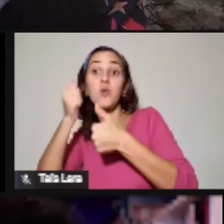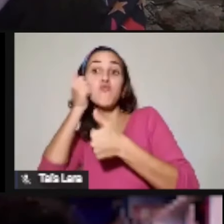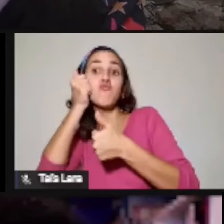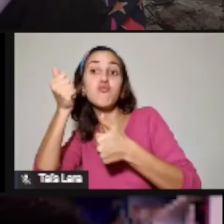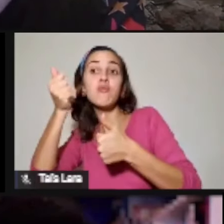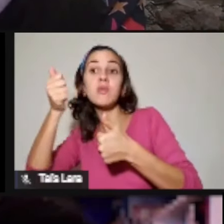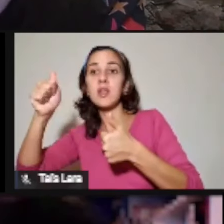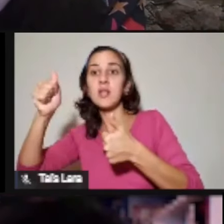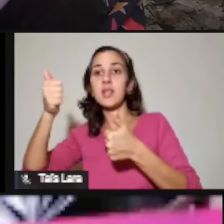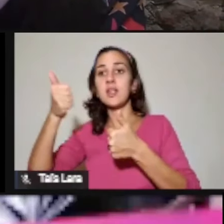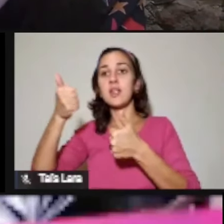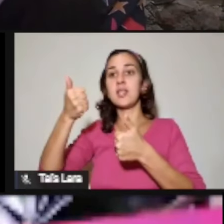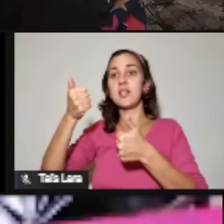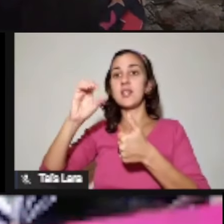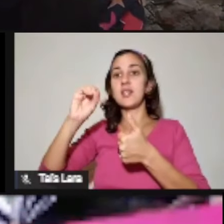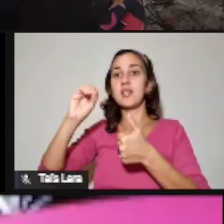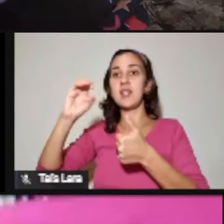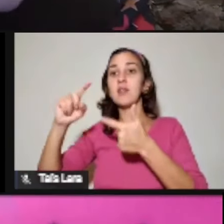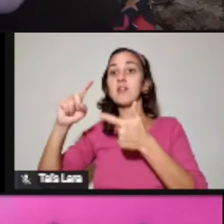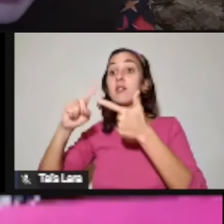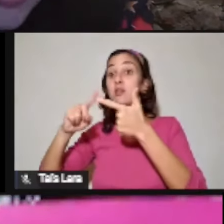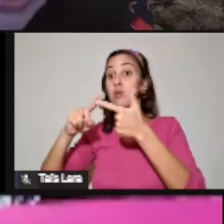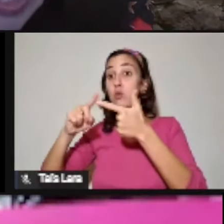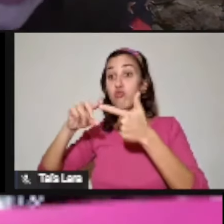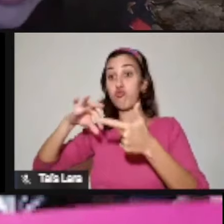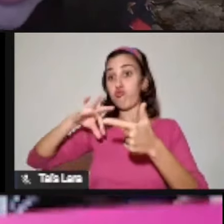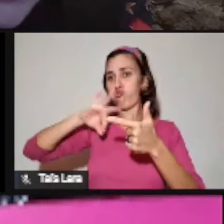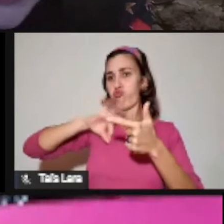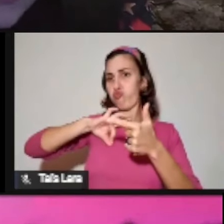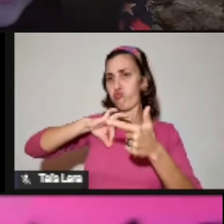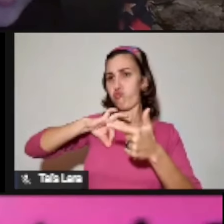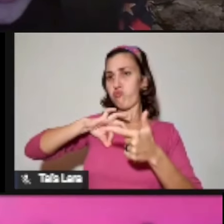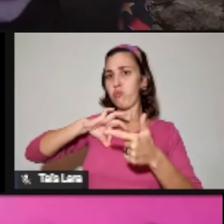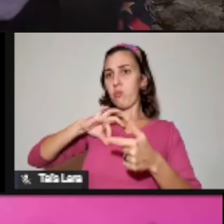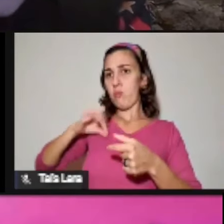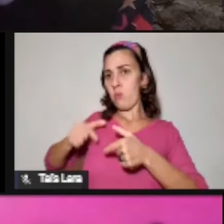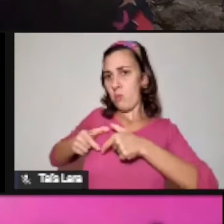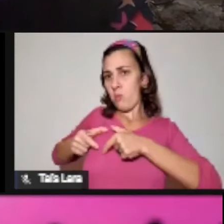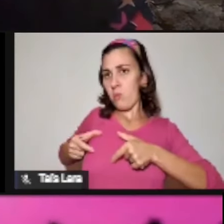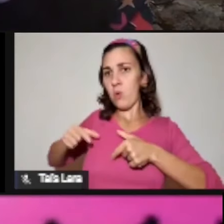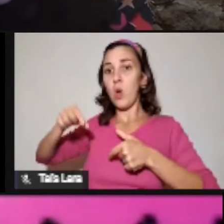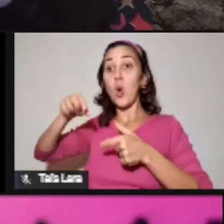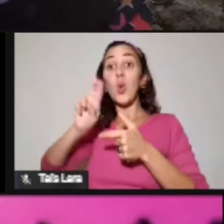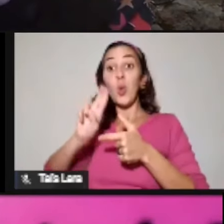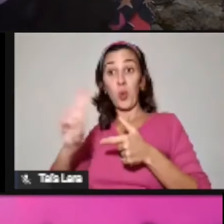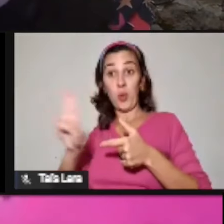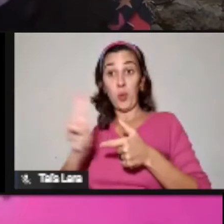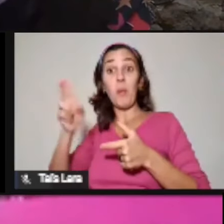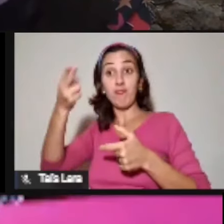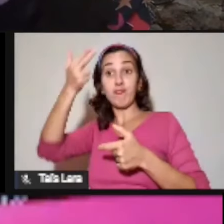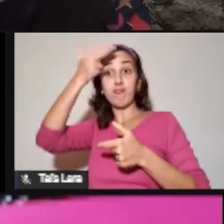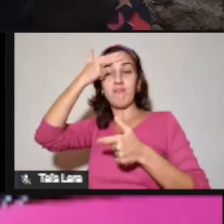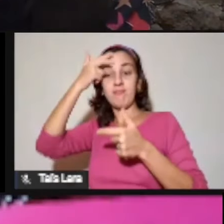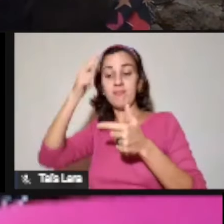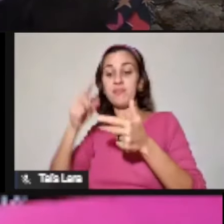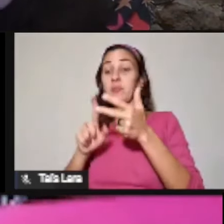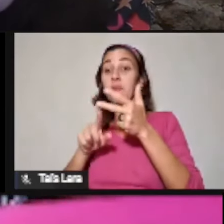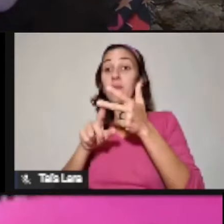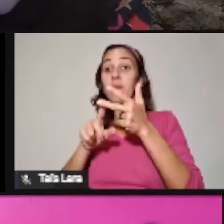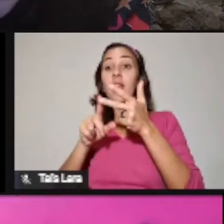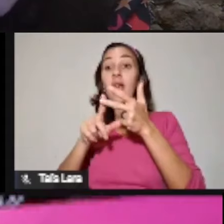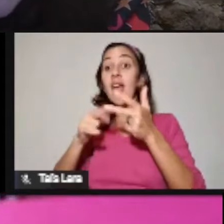está o crachazinho para a criança lembrar do nome, ao lado está o bolo com a velinha, que é para lembrar do aniversário,